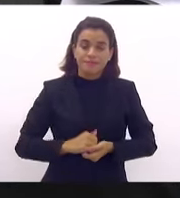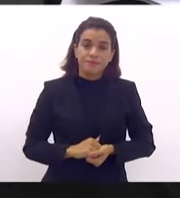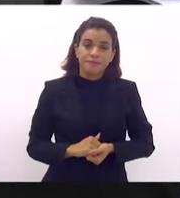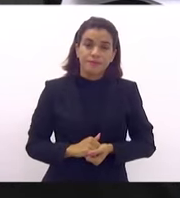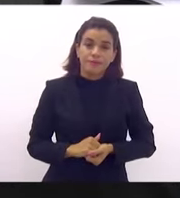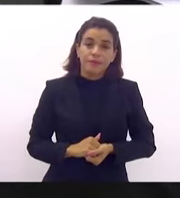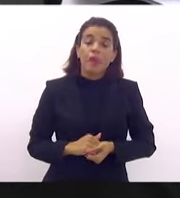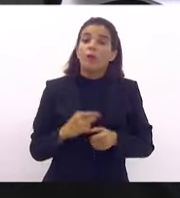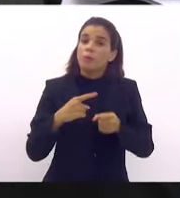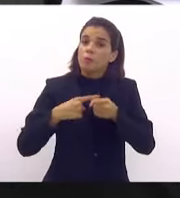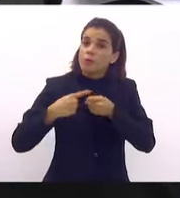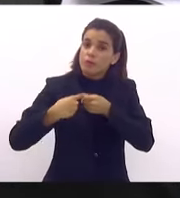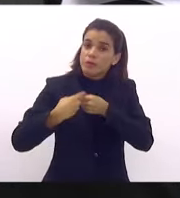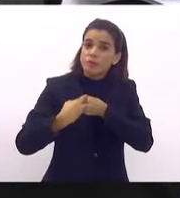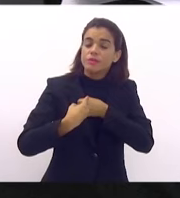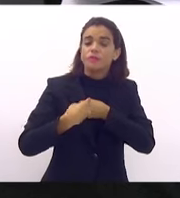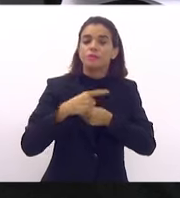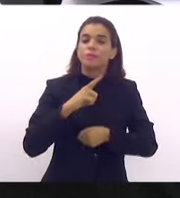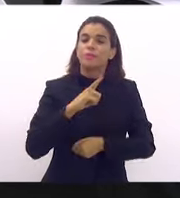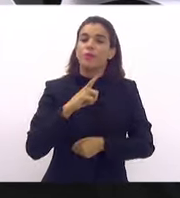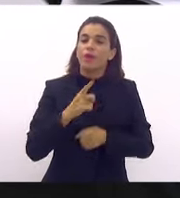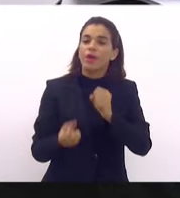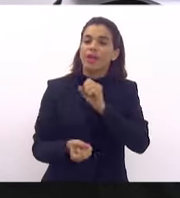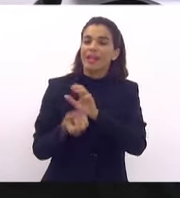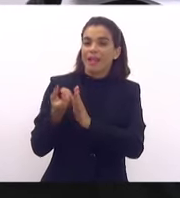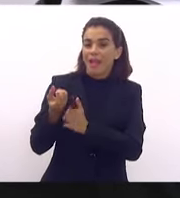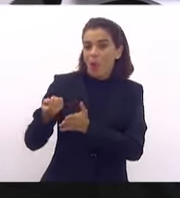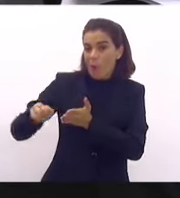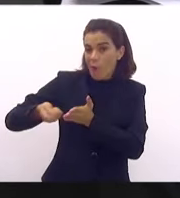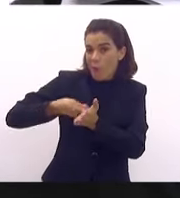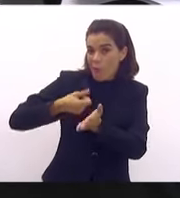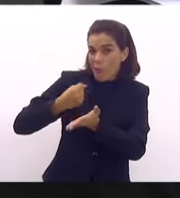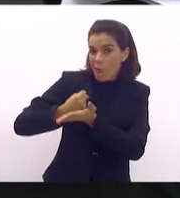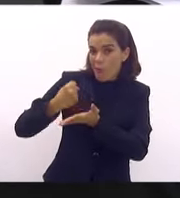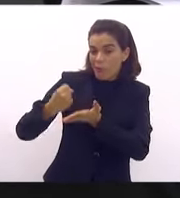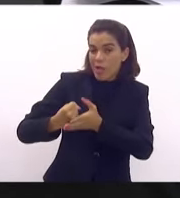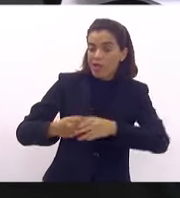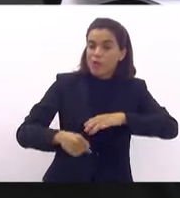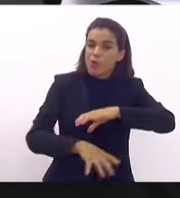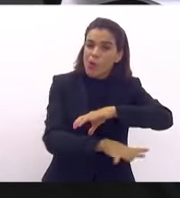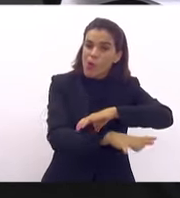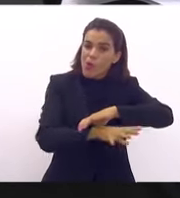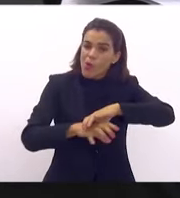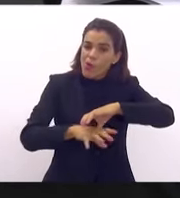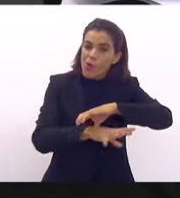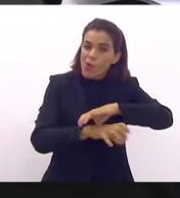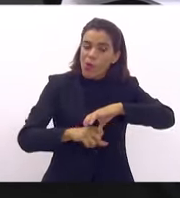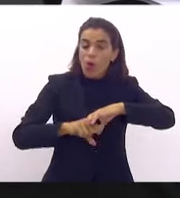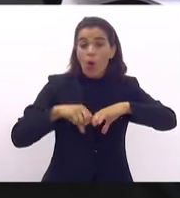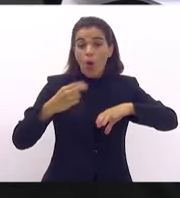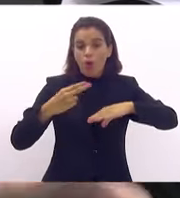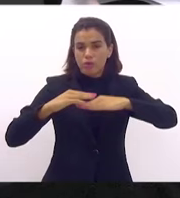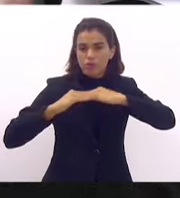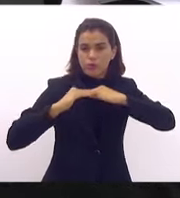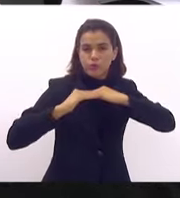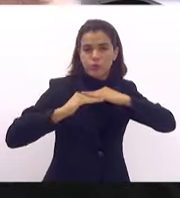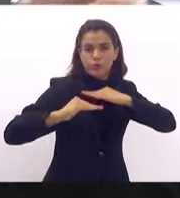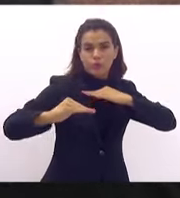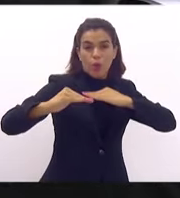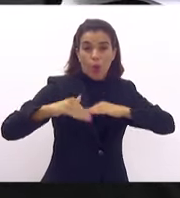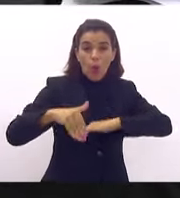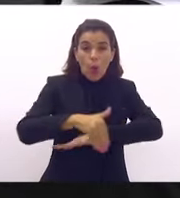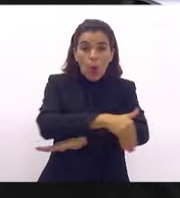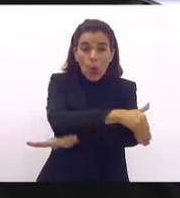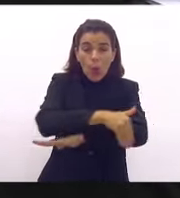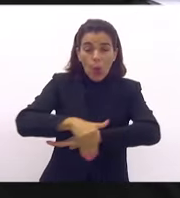O município faz um contrato de drenagem e pavimentação de uma rua que está cheia